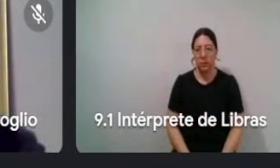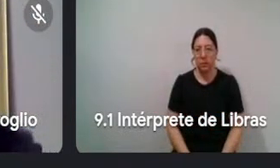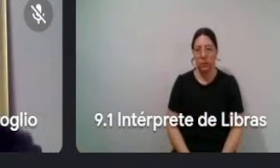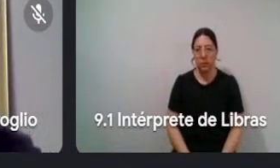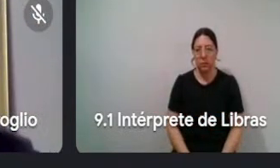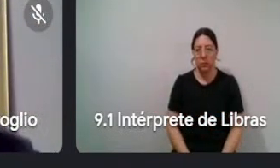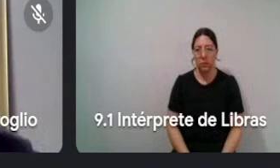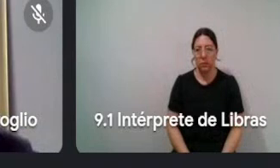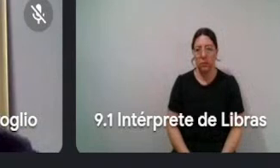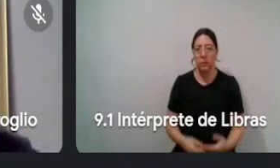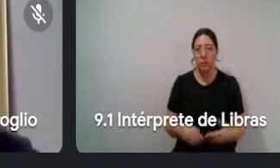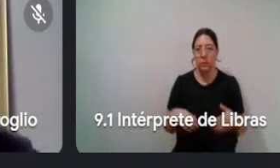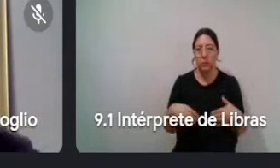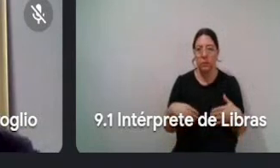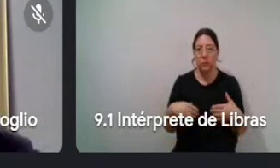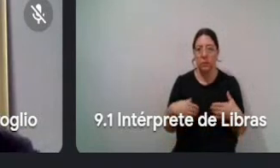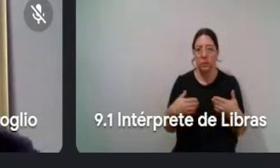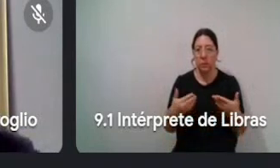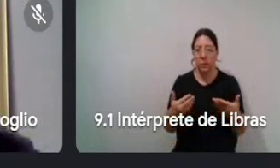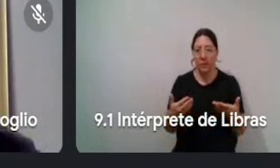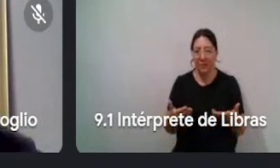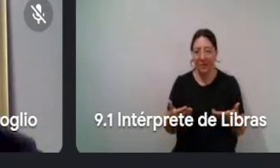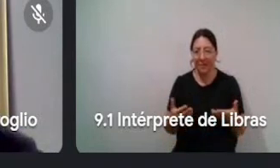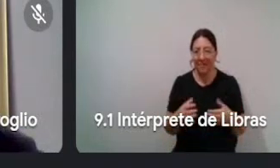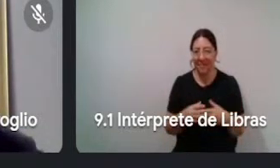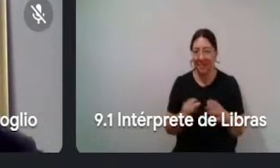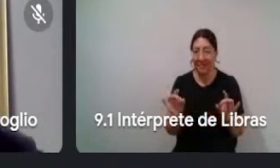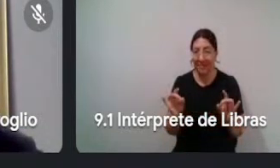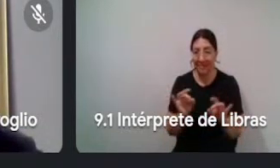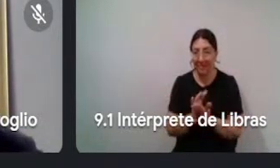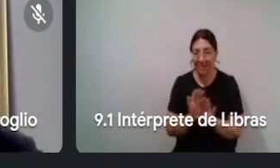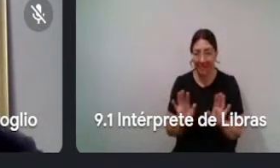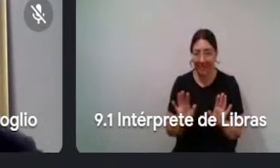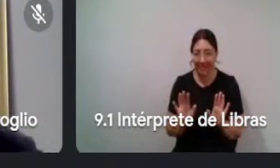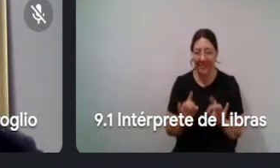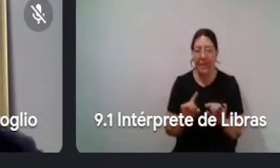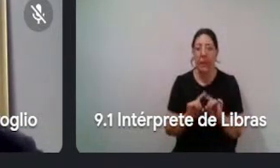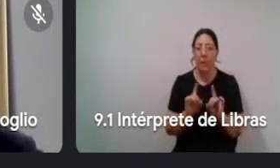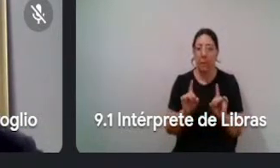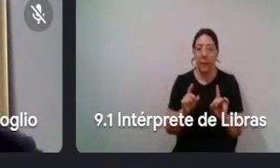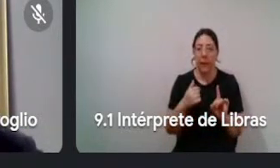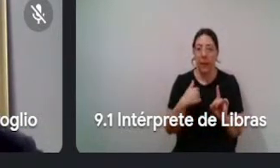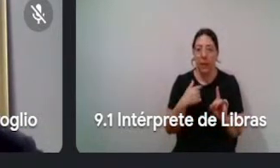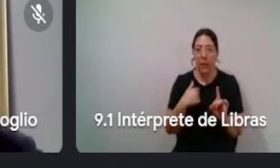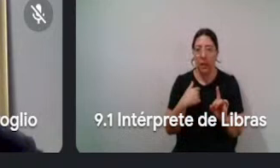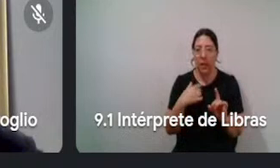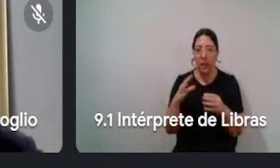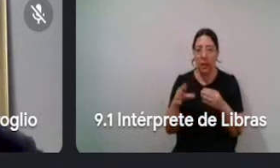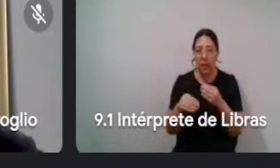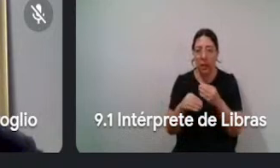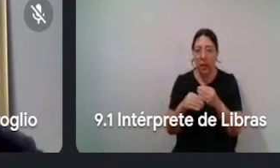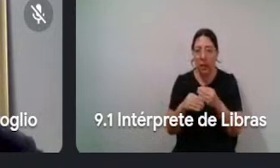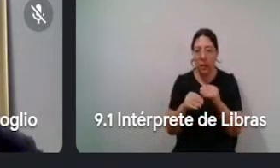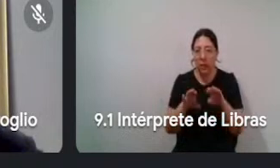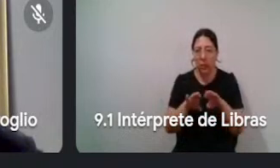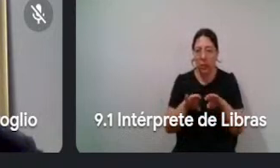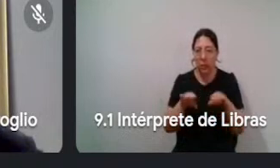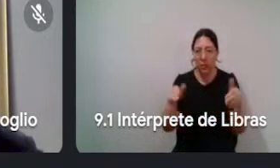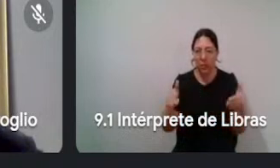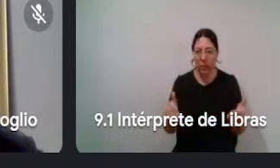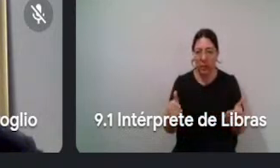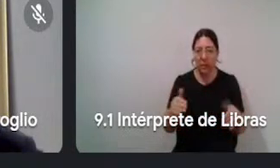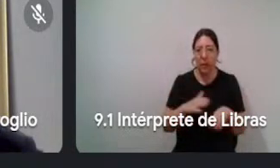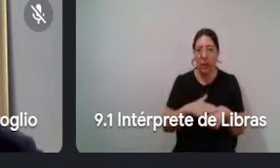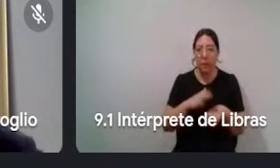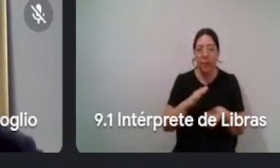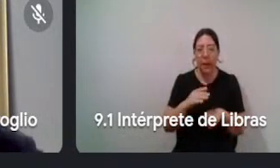terminada a pauta, ainda não terminamos, estou trazendo em mesa mais uma questão para a